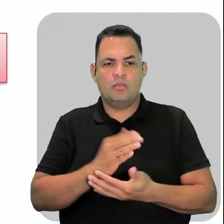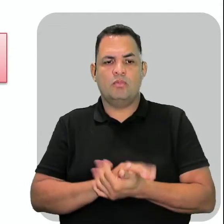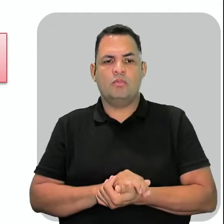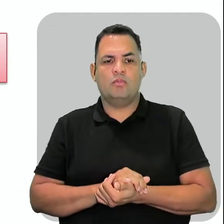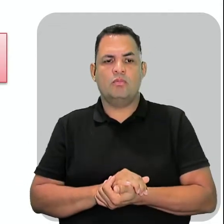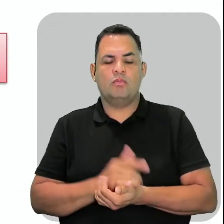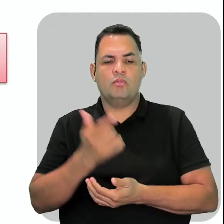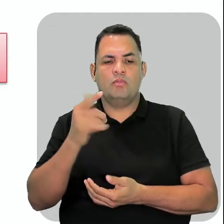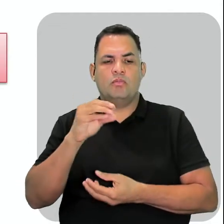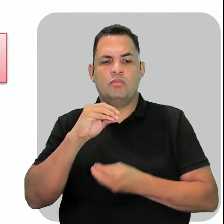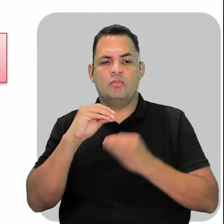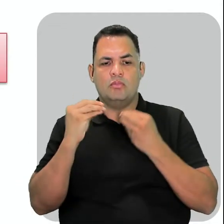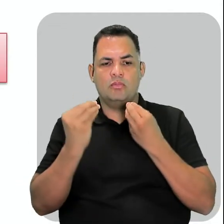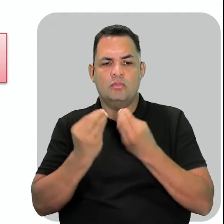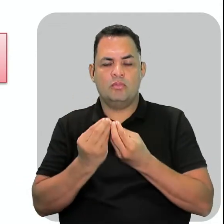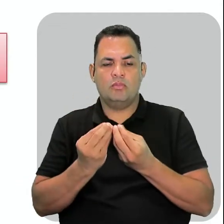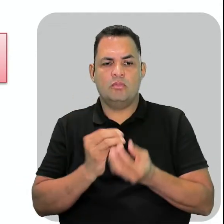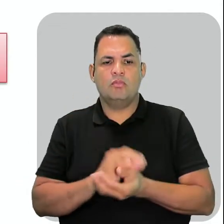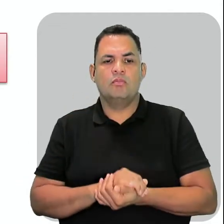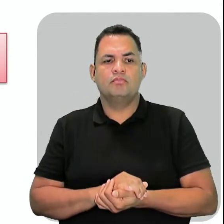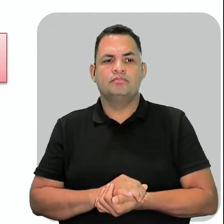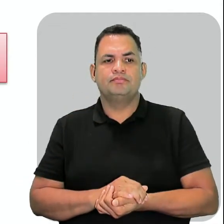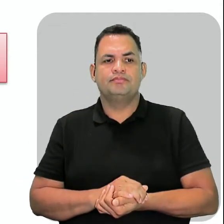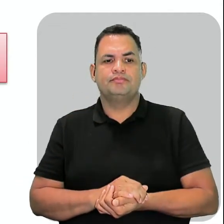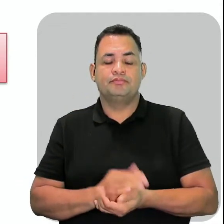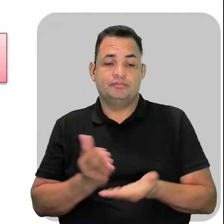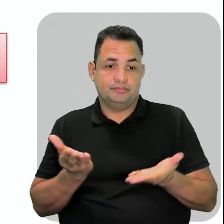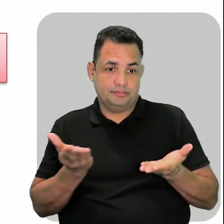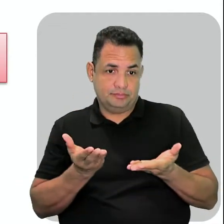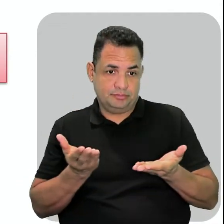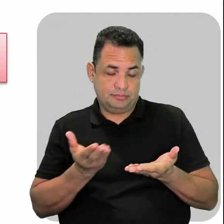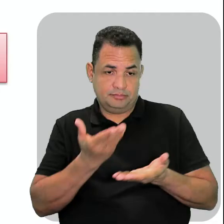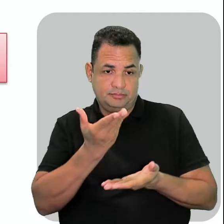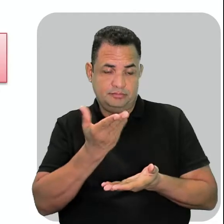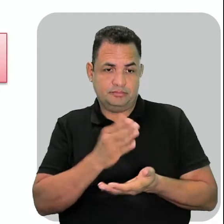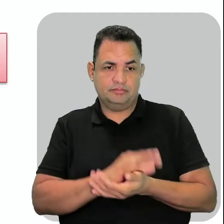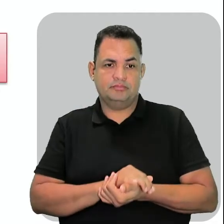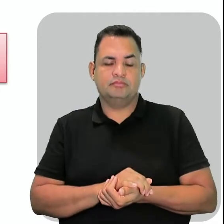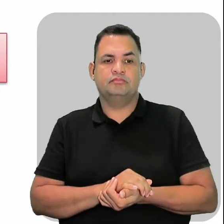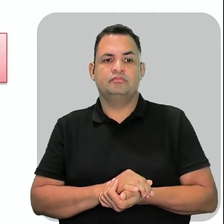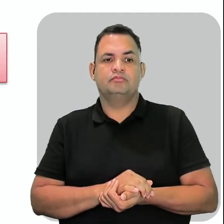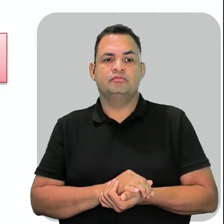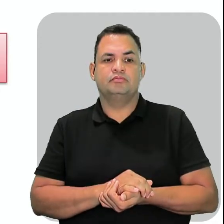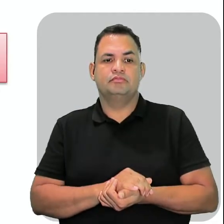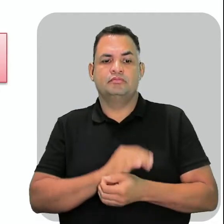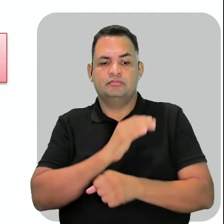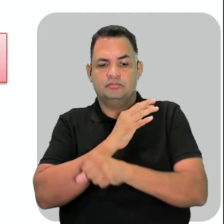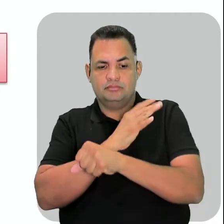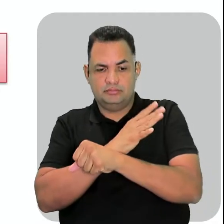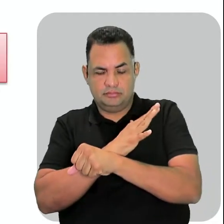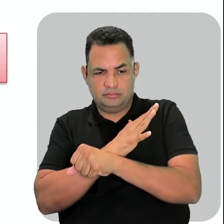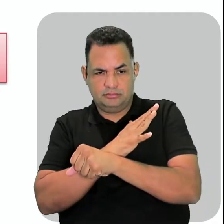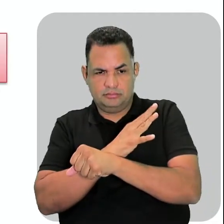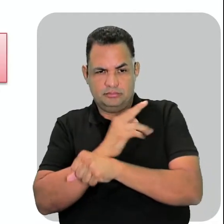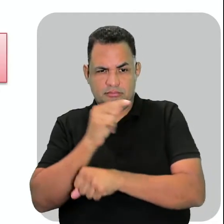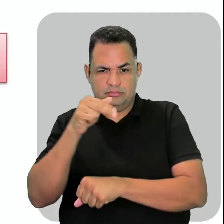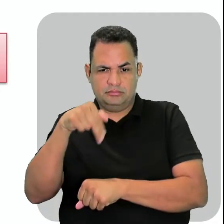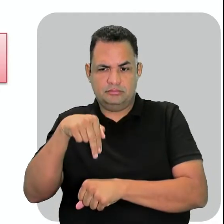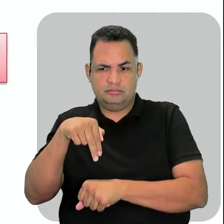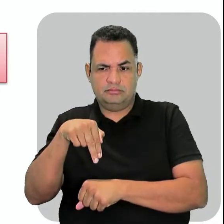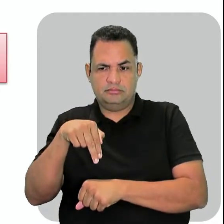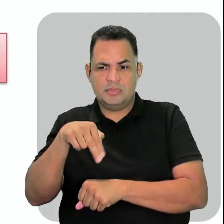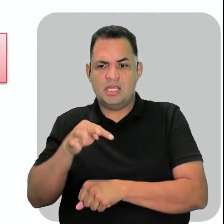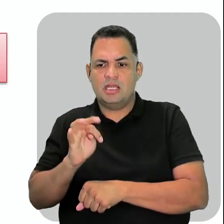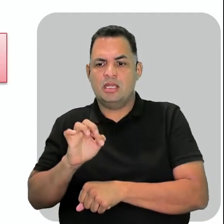outra substância. Nesse momento, o nosso ácido nítrico,